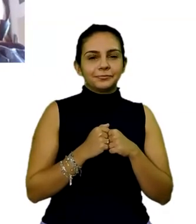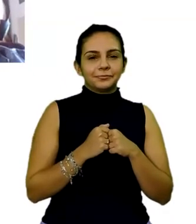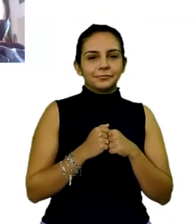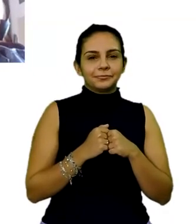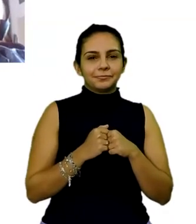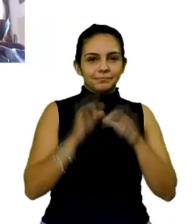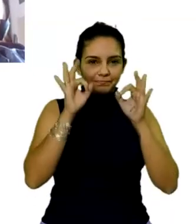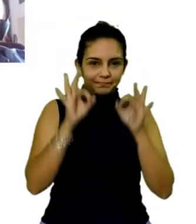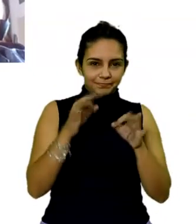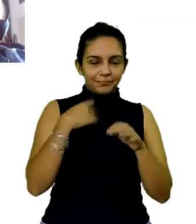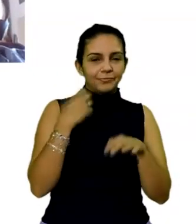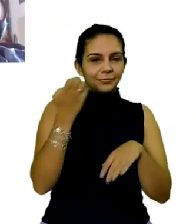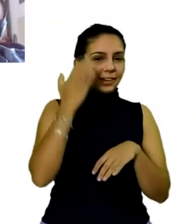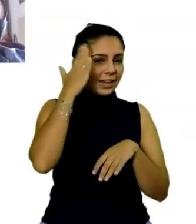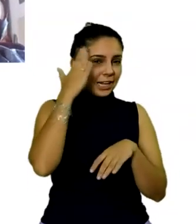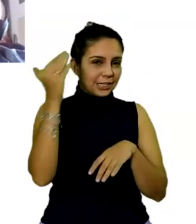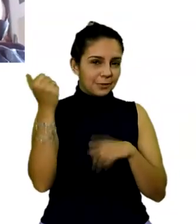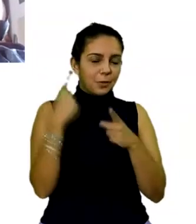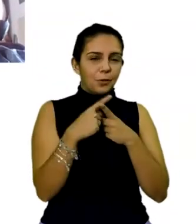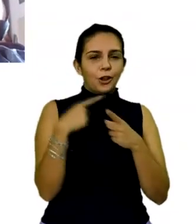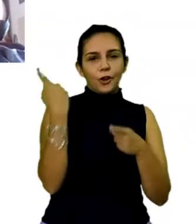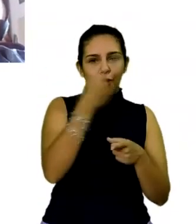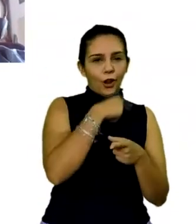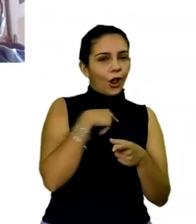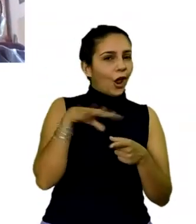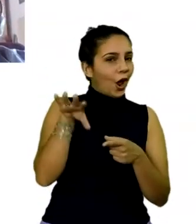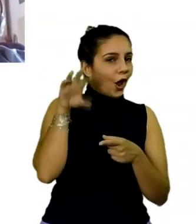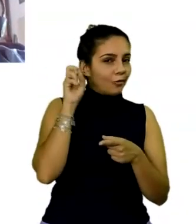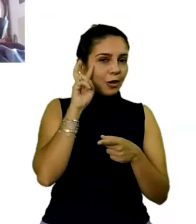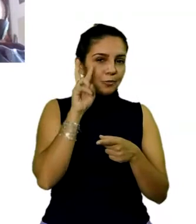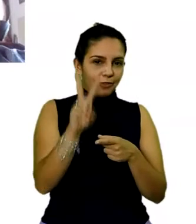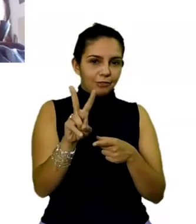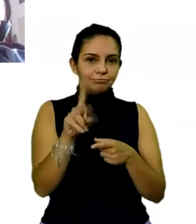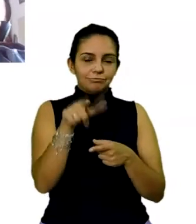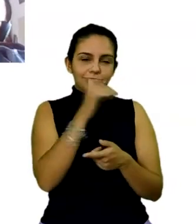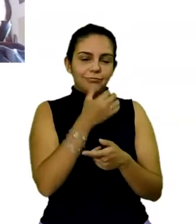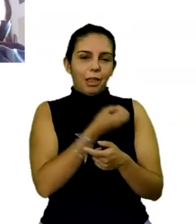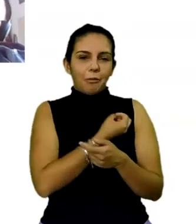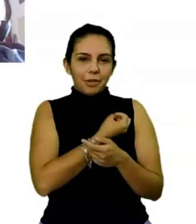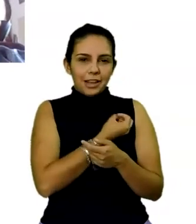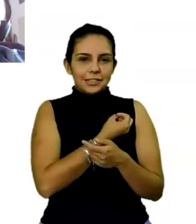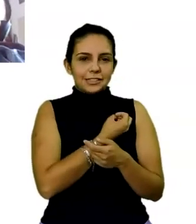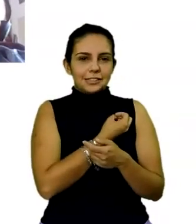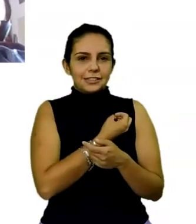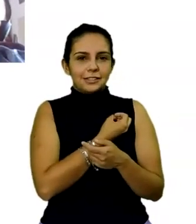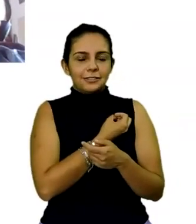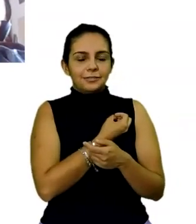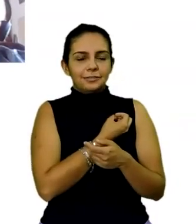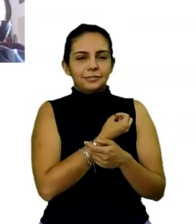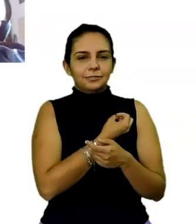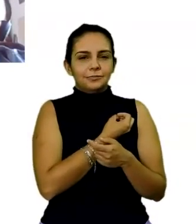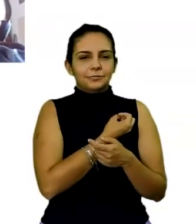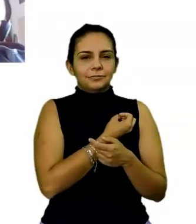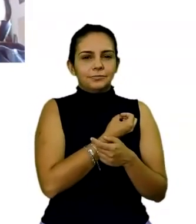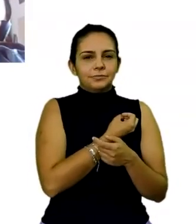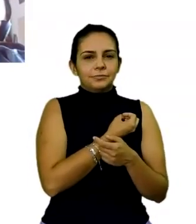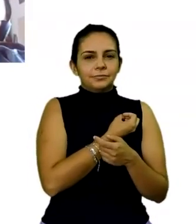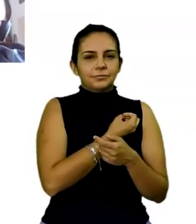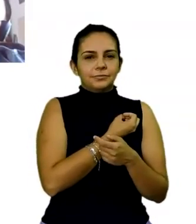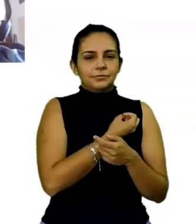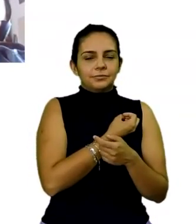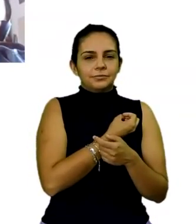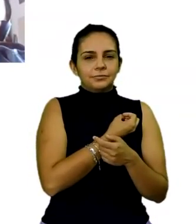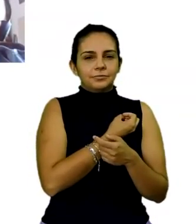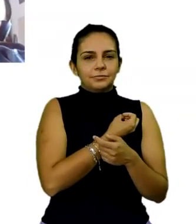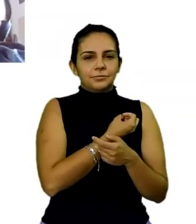Era exatamente isso, eu queria saber, porque nós ouvimos e vemos ainda essa presença, pode vir falar do Perrault, do Christian